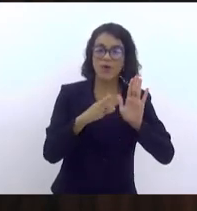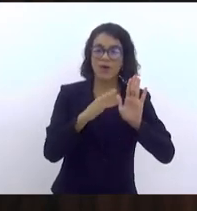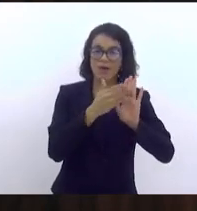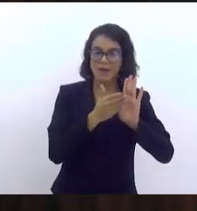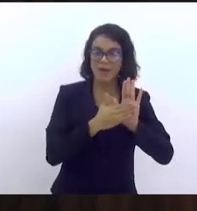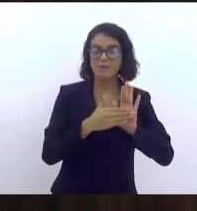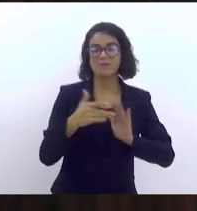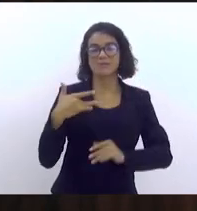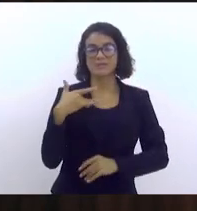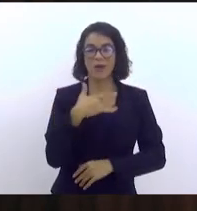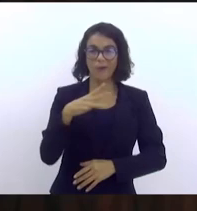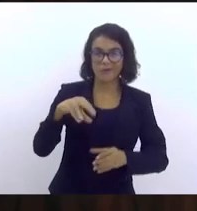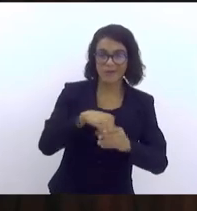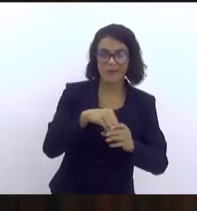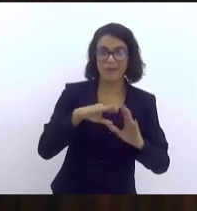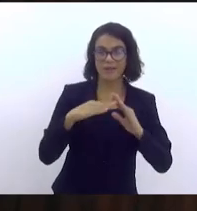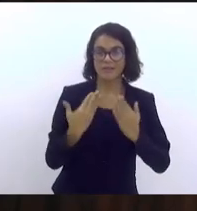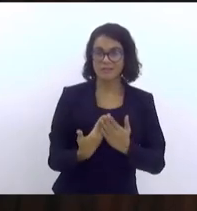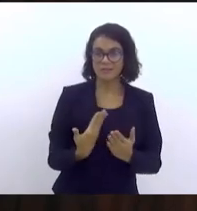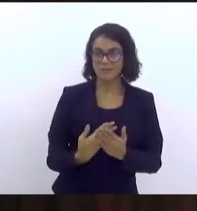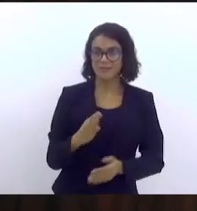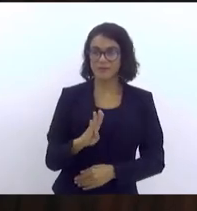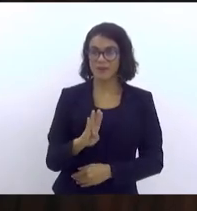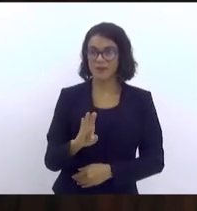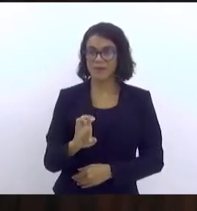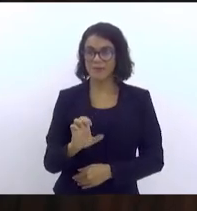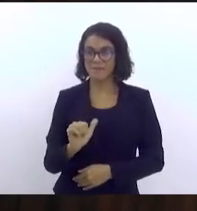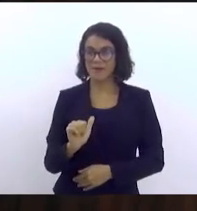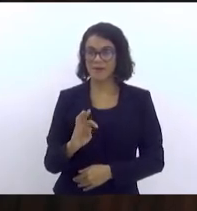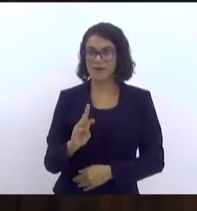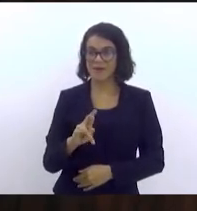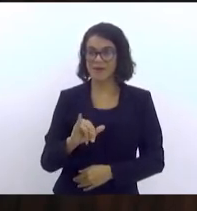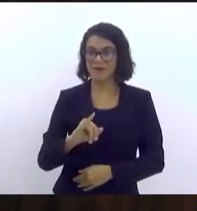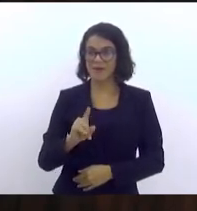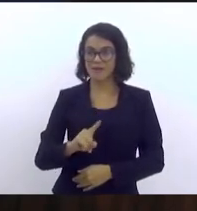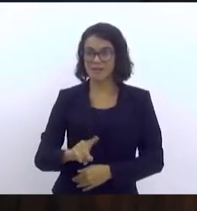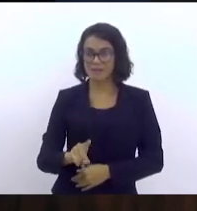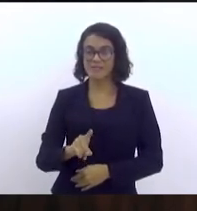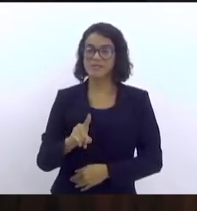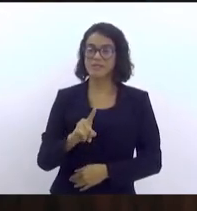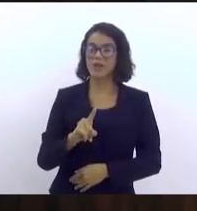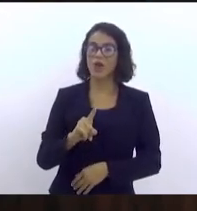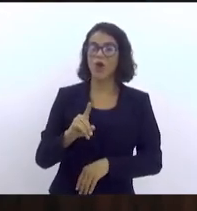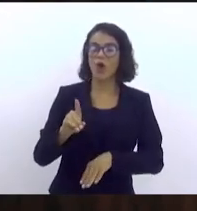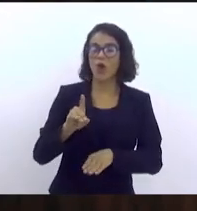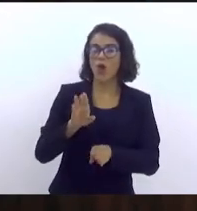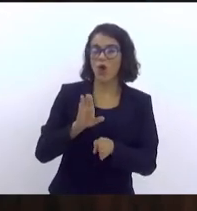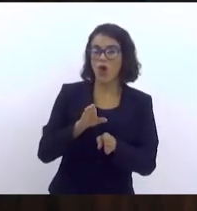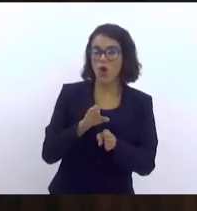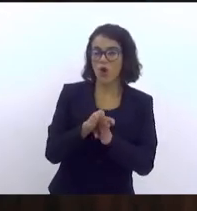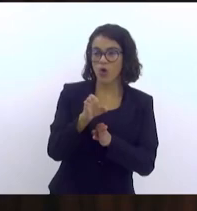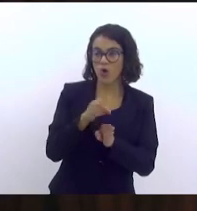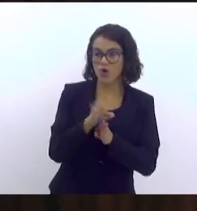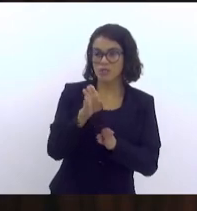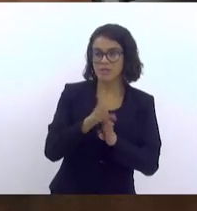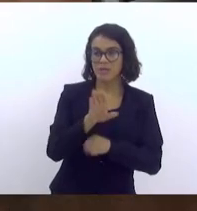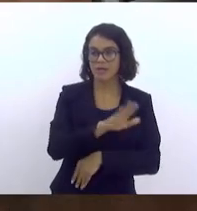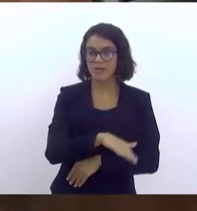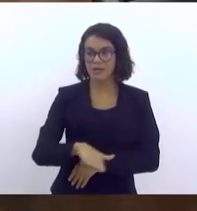na escola Beatriz de Carvalho Neves conselheira Tutelar de Areal